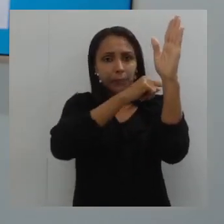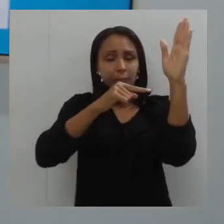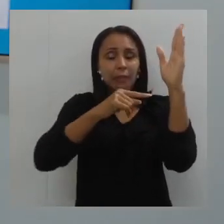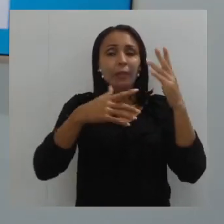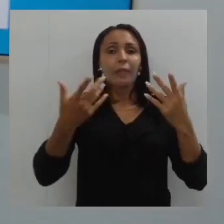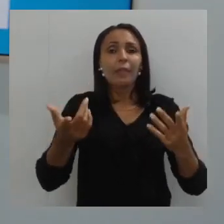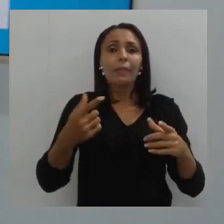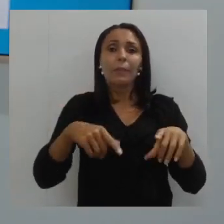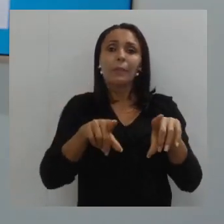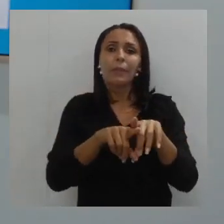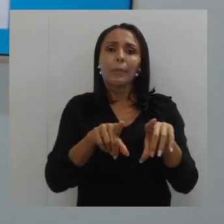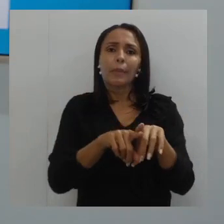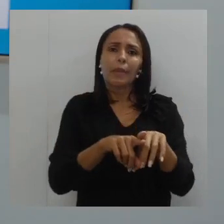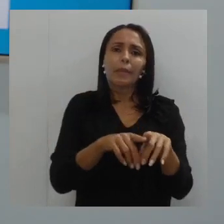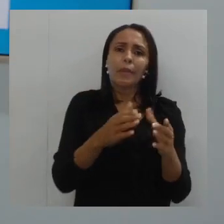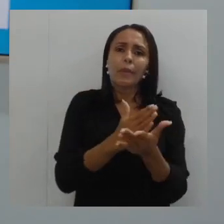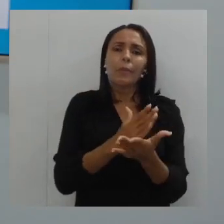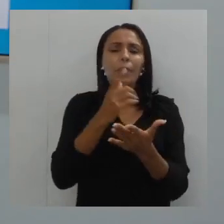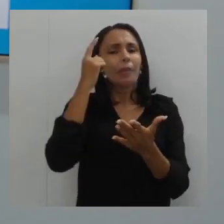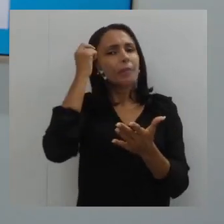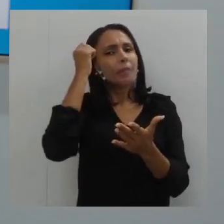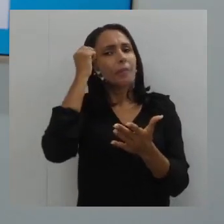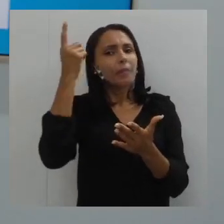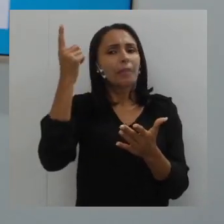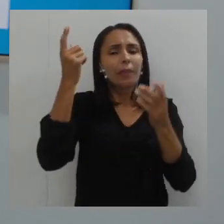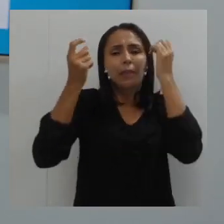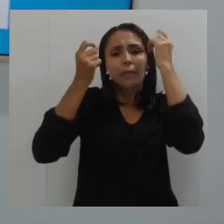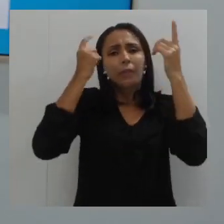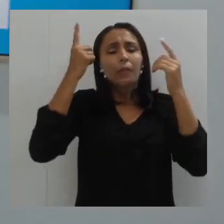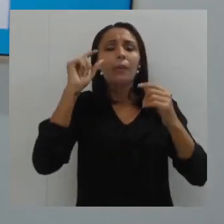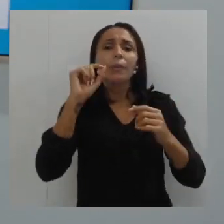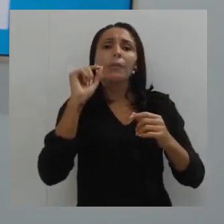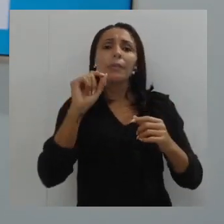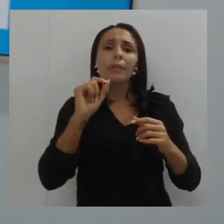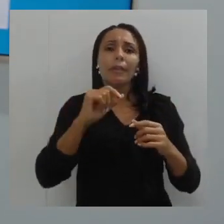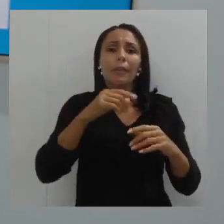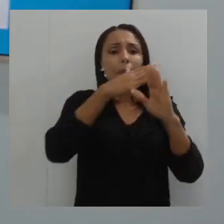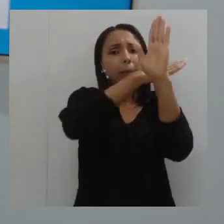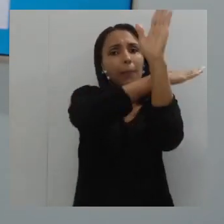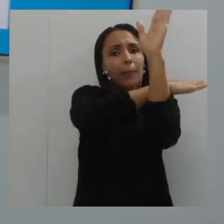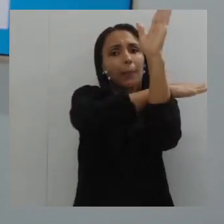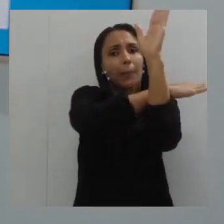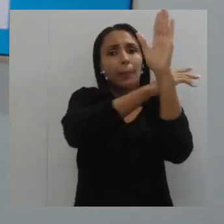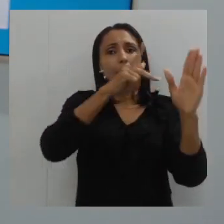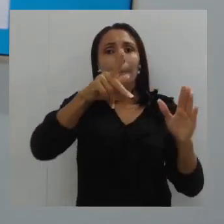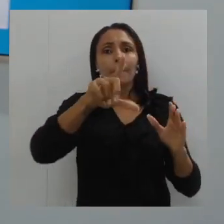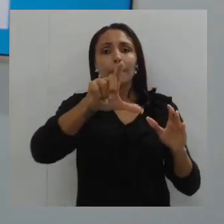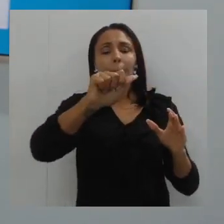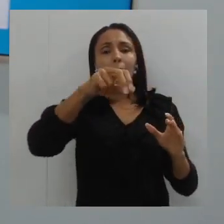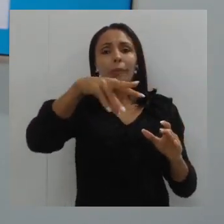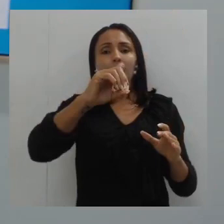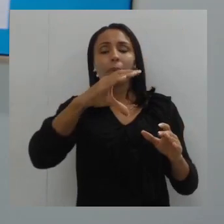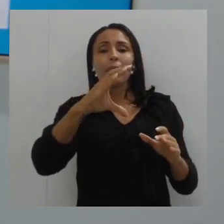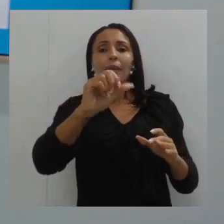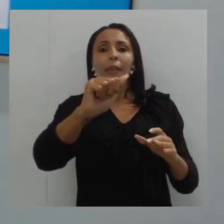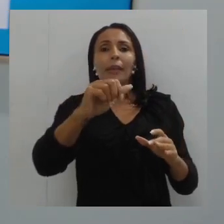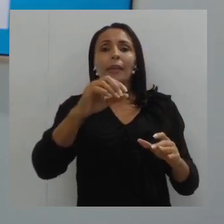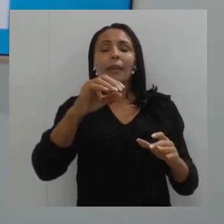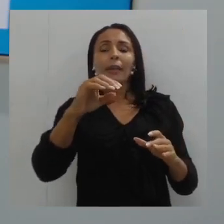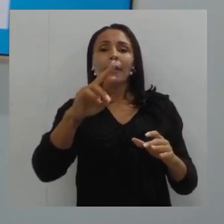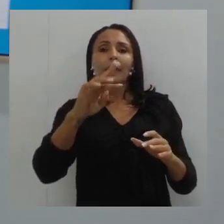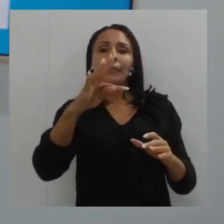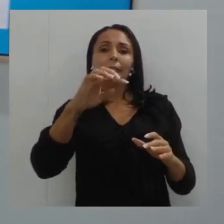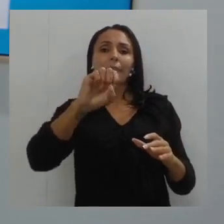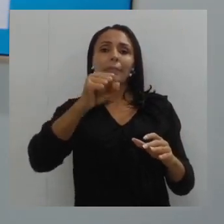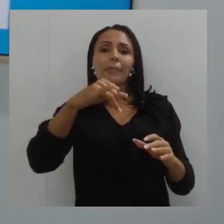também algumas ideias sobre o que é plano cartesiano. Então, o assunto que nós vamos trabalhar